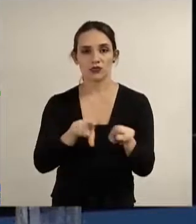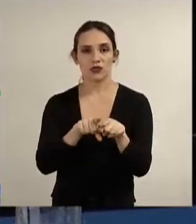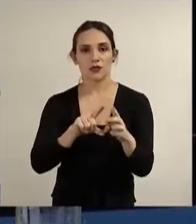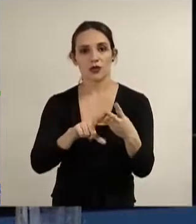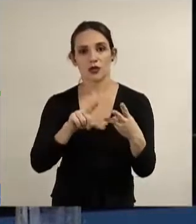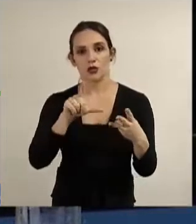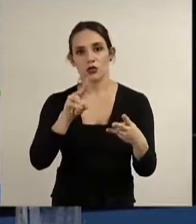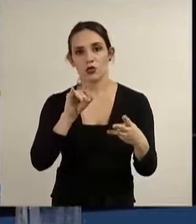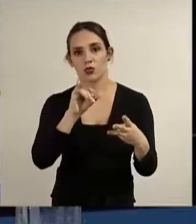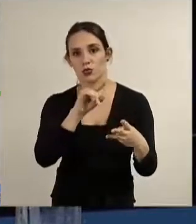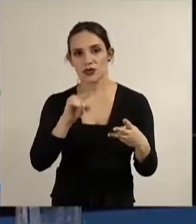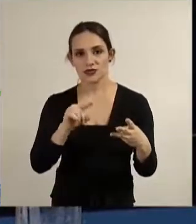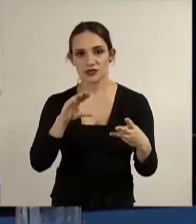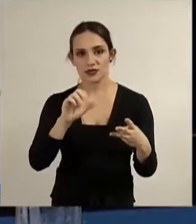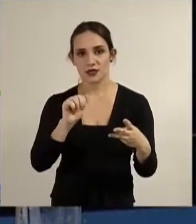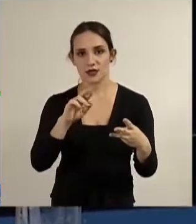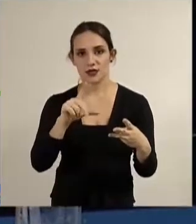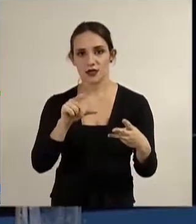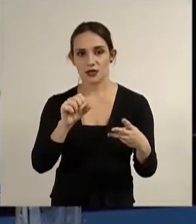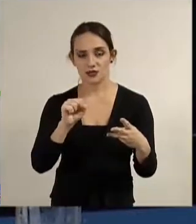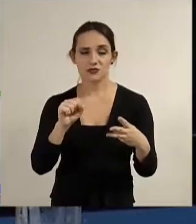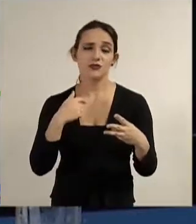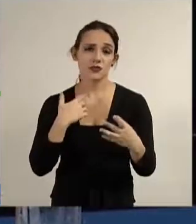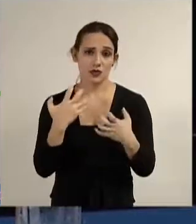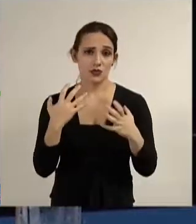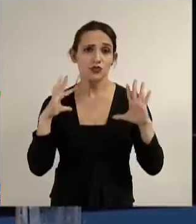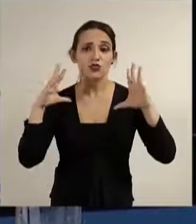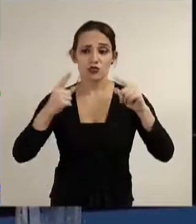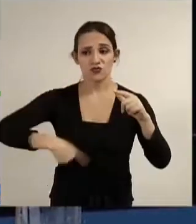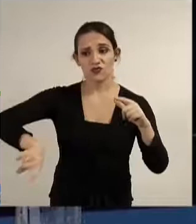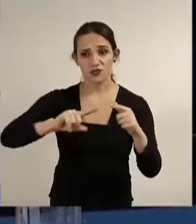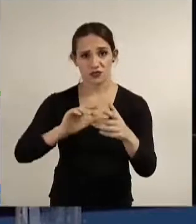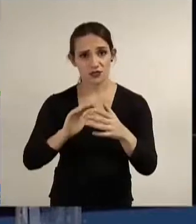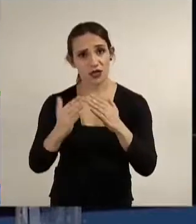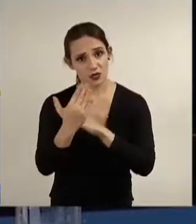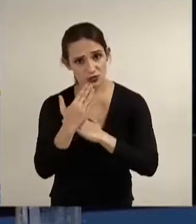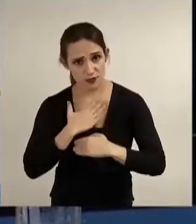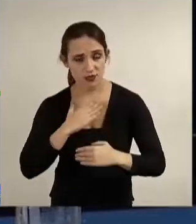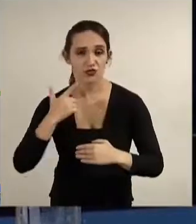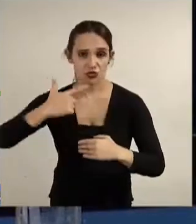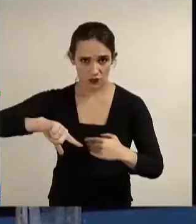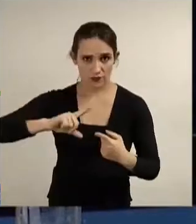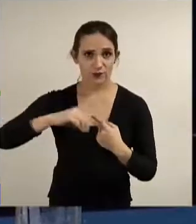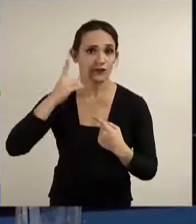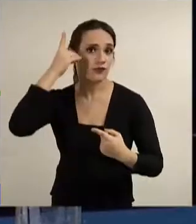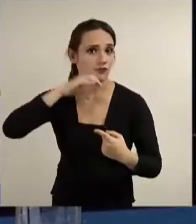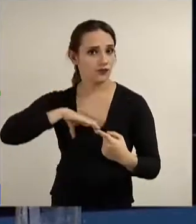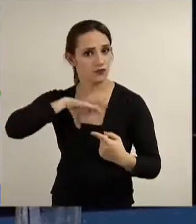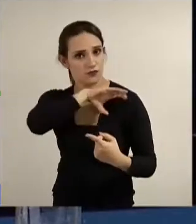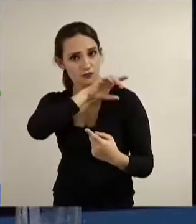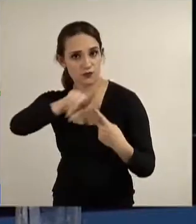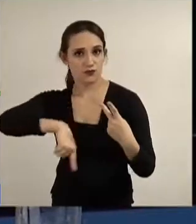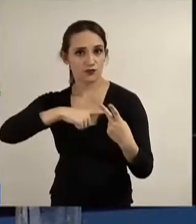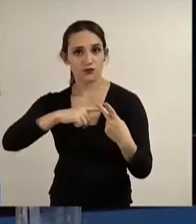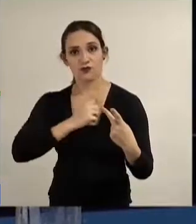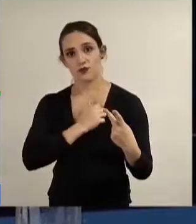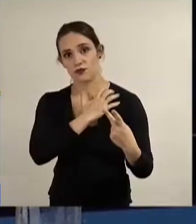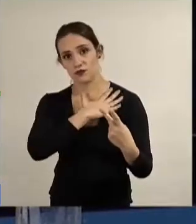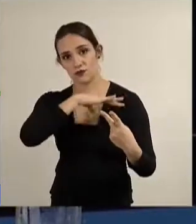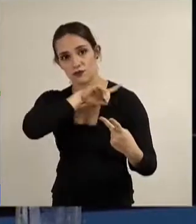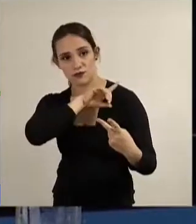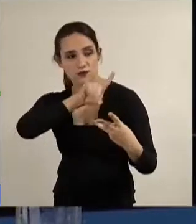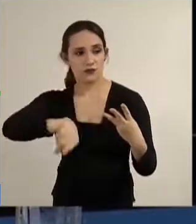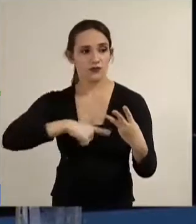Carlos Marchetti. E gostaria de contar com a colaboração, de novo, do deputado Capitão Contar, do deputado Coronel Davi,